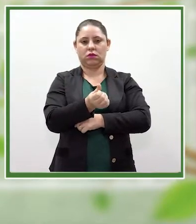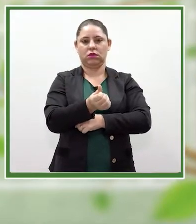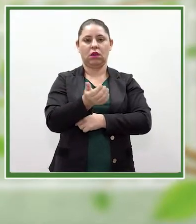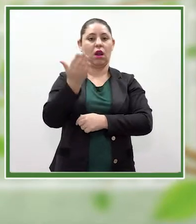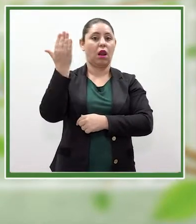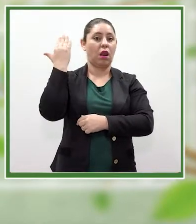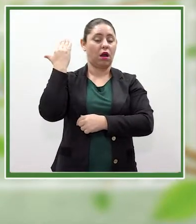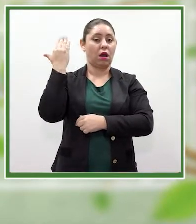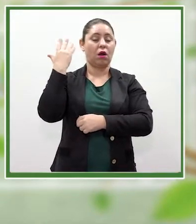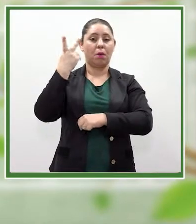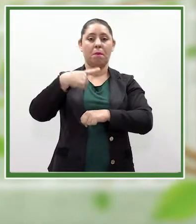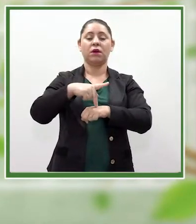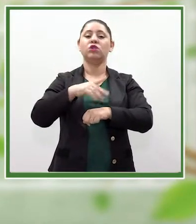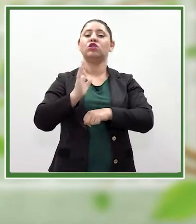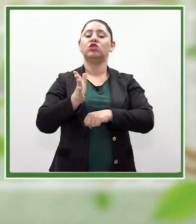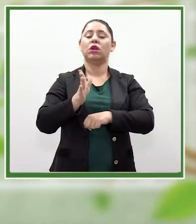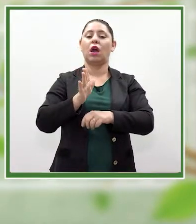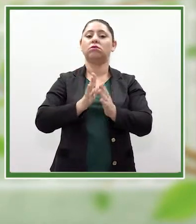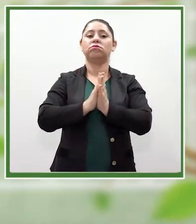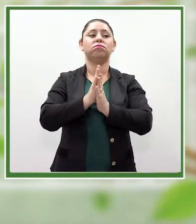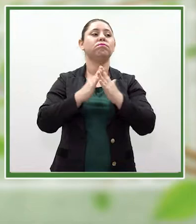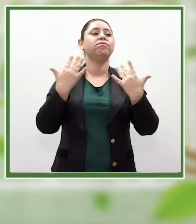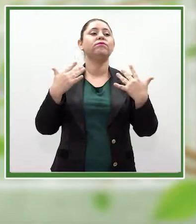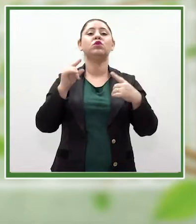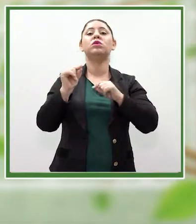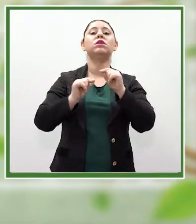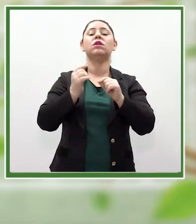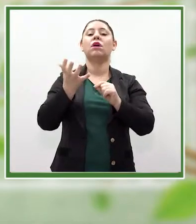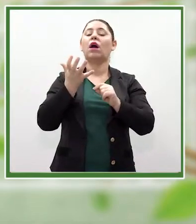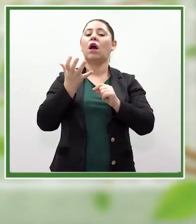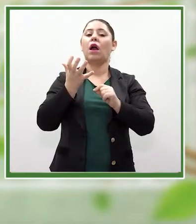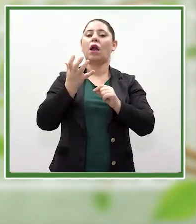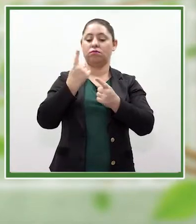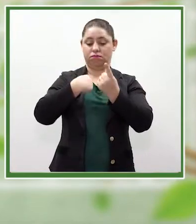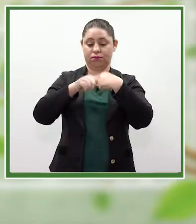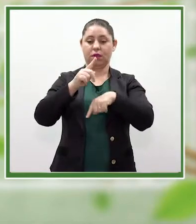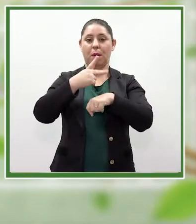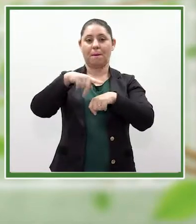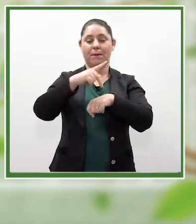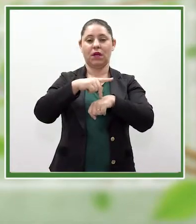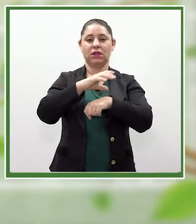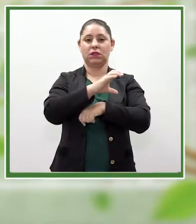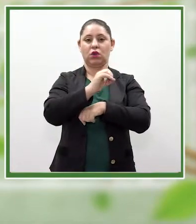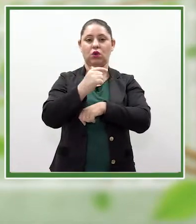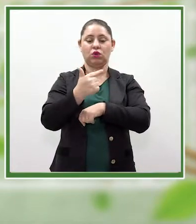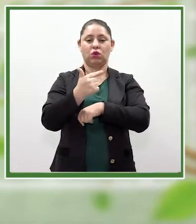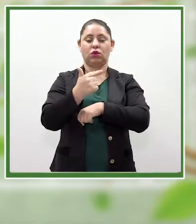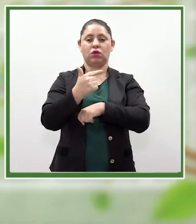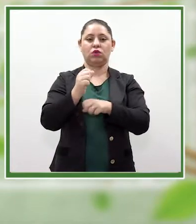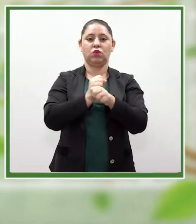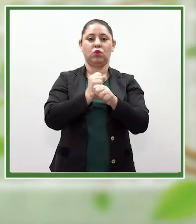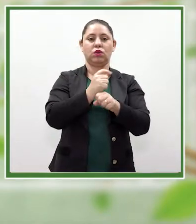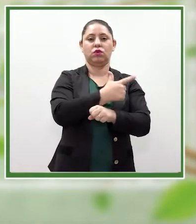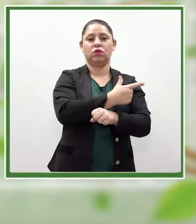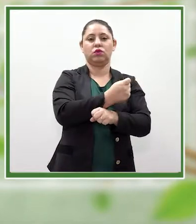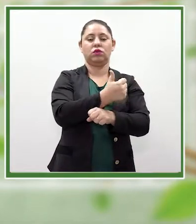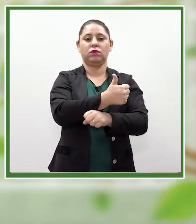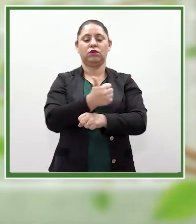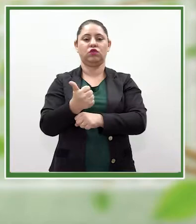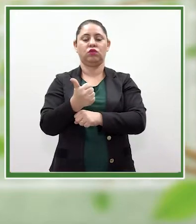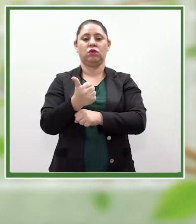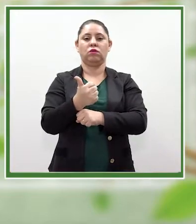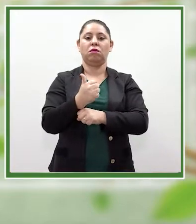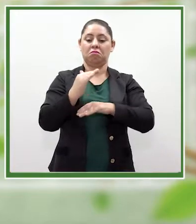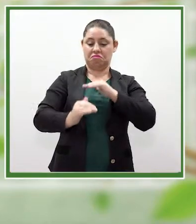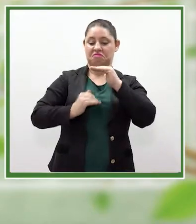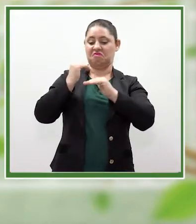essa mensagem aqui é de 2016, e lá, em 2016, eles já previam a intenção de se tornar o país carbono neutro